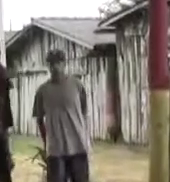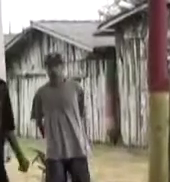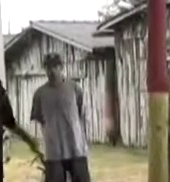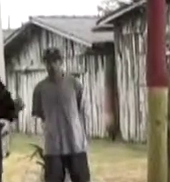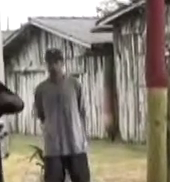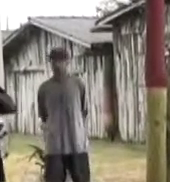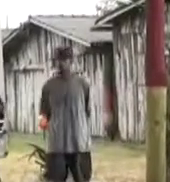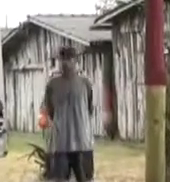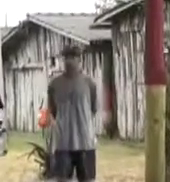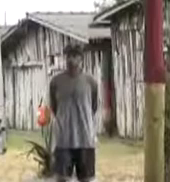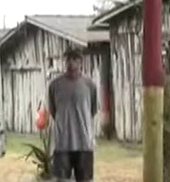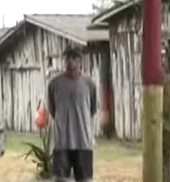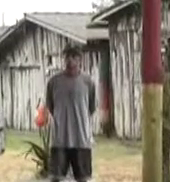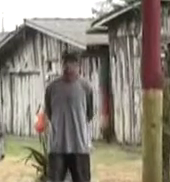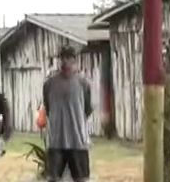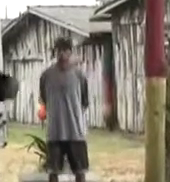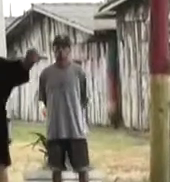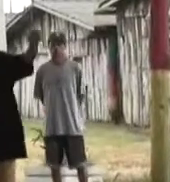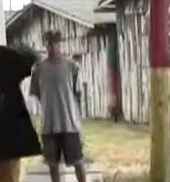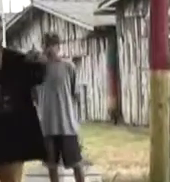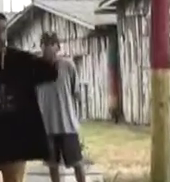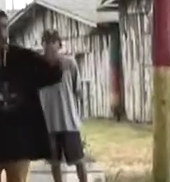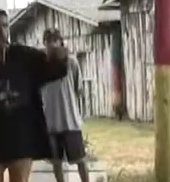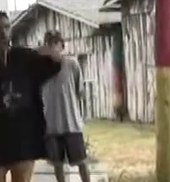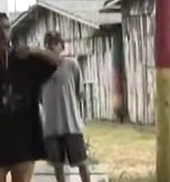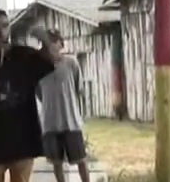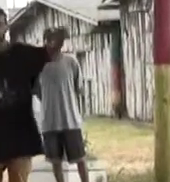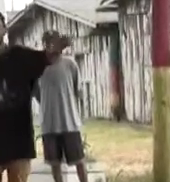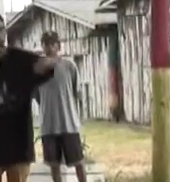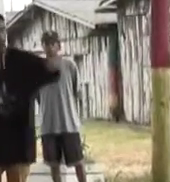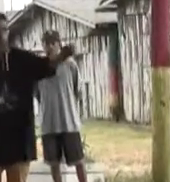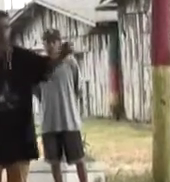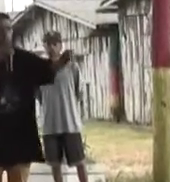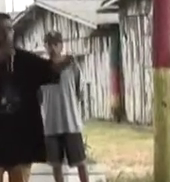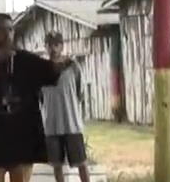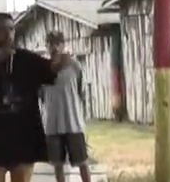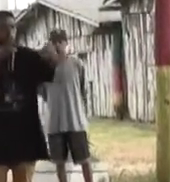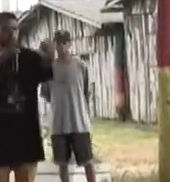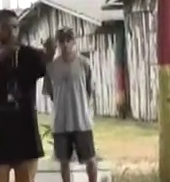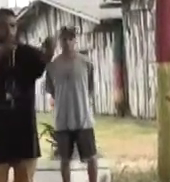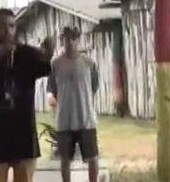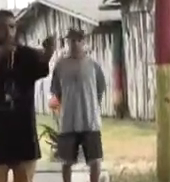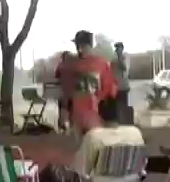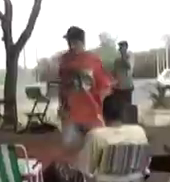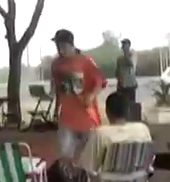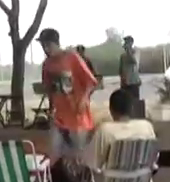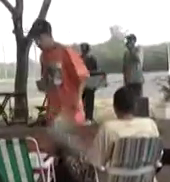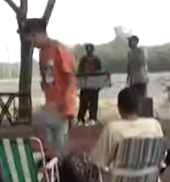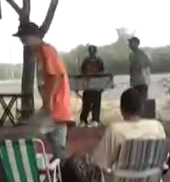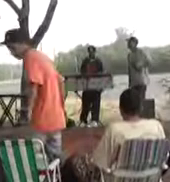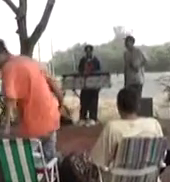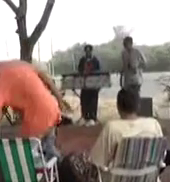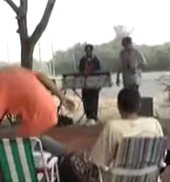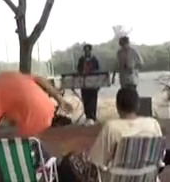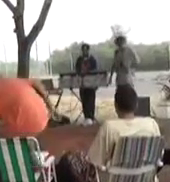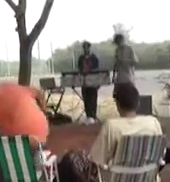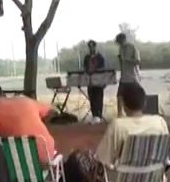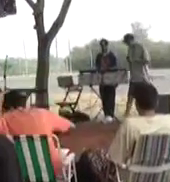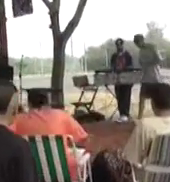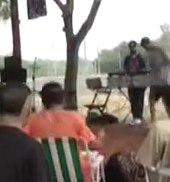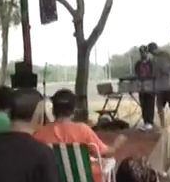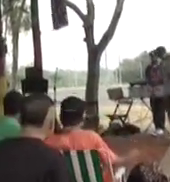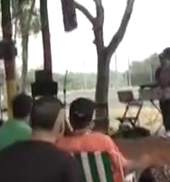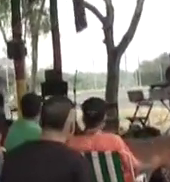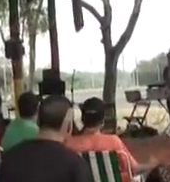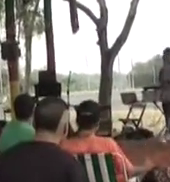Apesar do tempo ruim, aconteceu no domingo, no Parque Eduardo Gomes, a 7ª edição do Sarau Livre Pensamento. Com a presença de vários